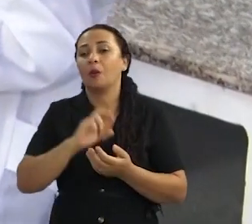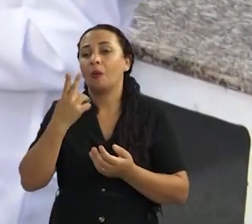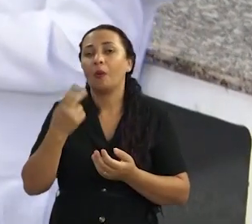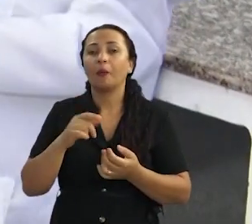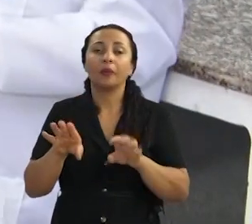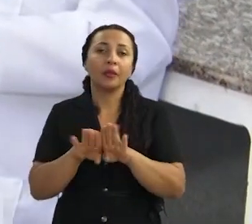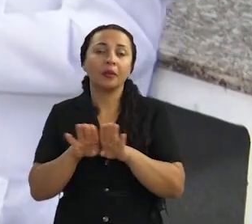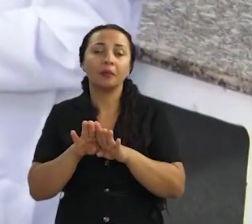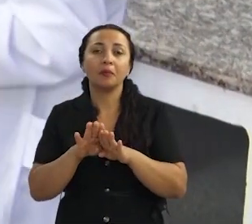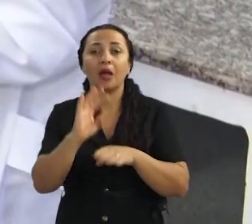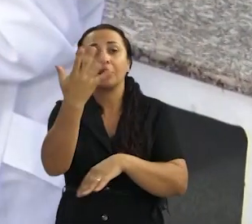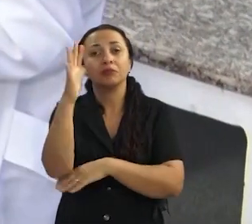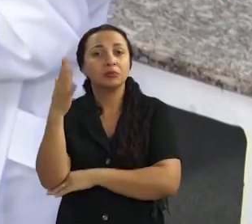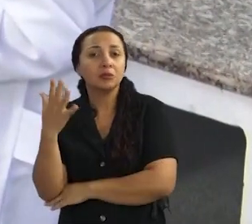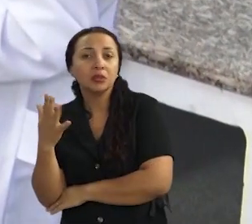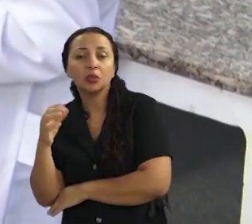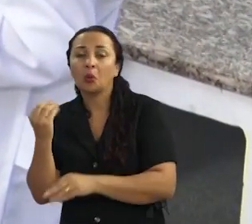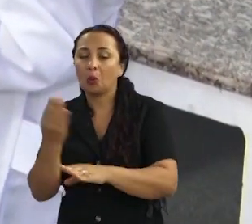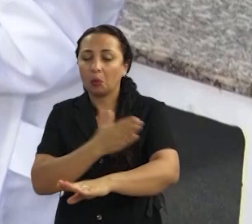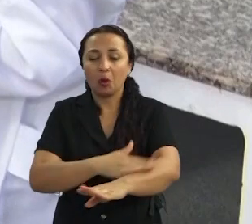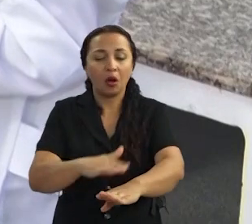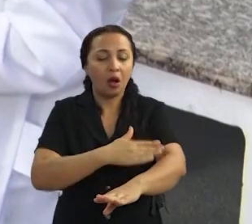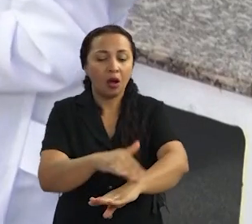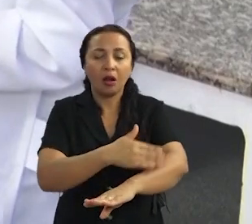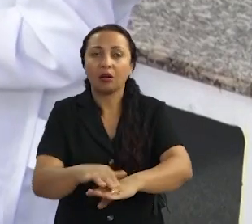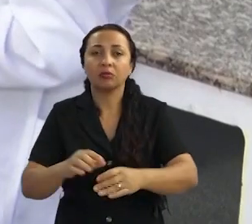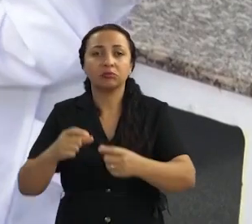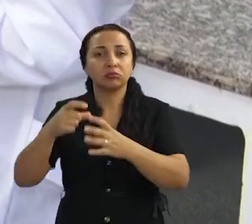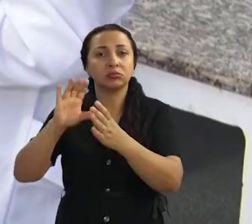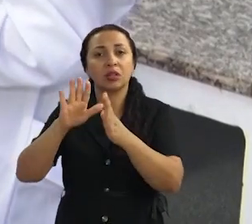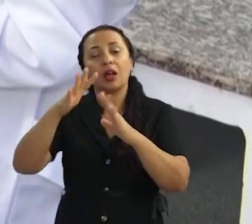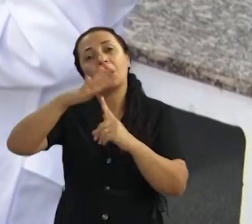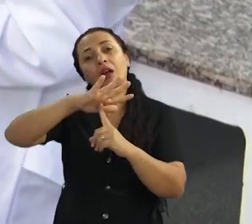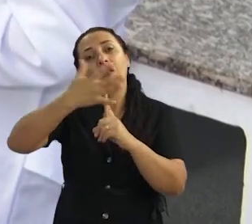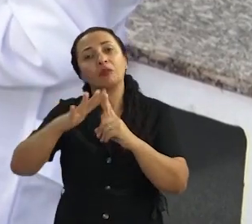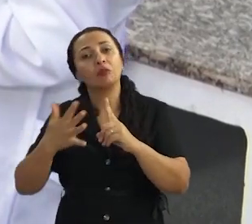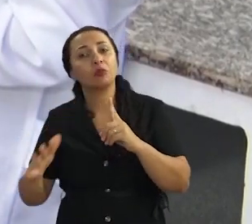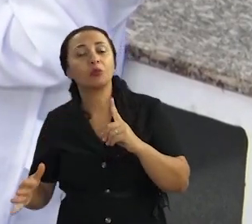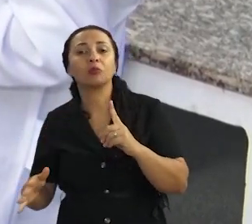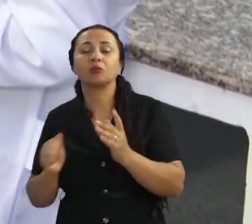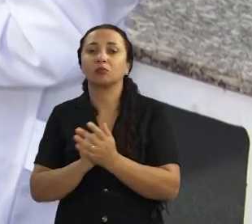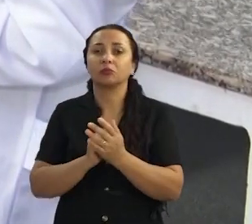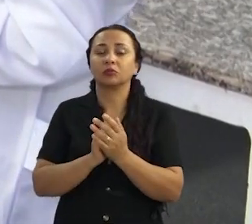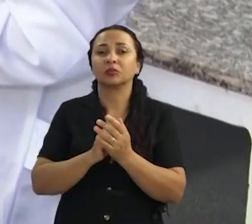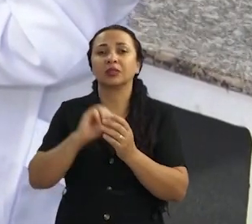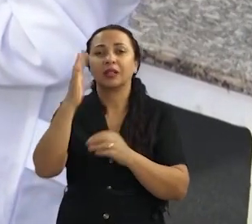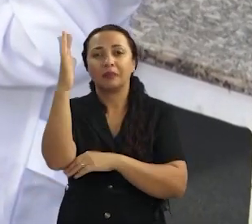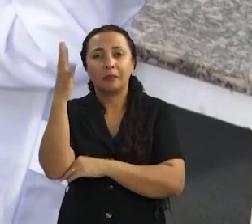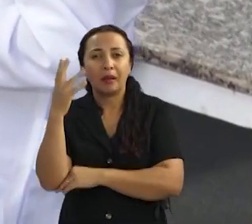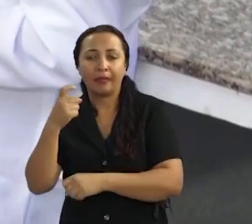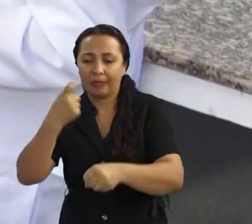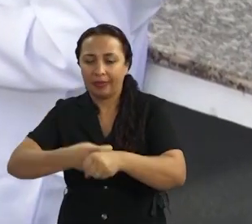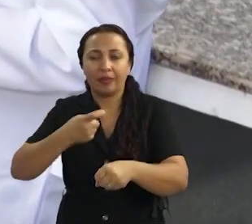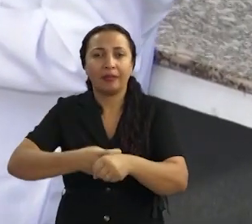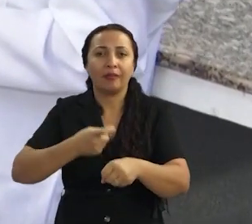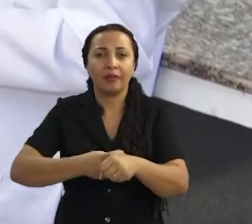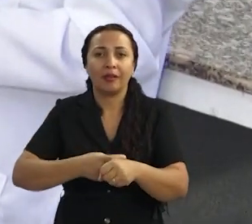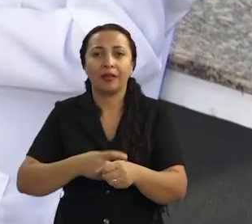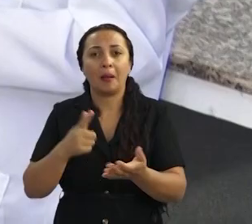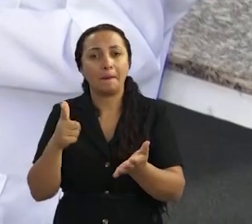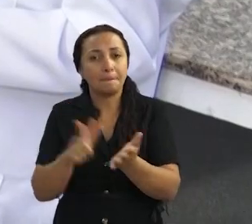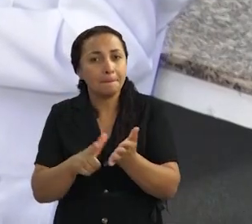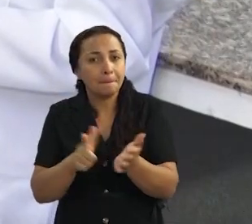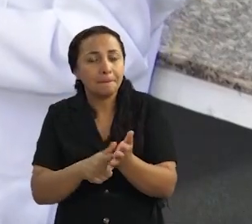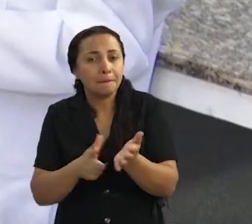resíduos de origem vegetal, como cascas, folhas, resíduos de madeira, resíduos de